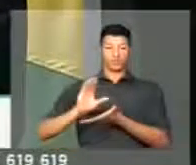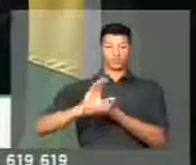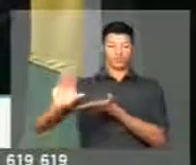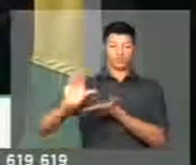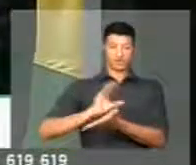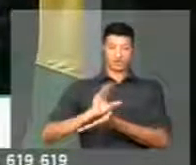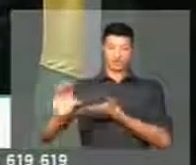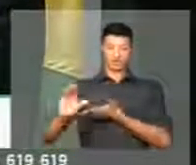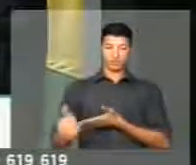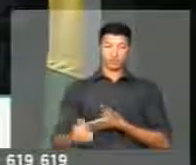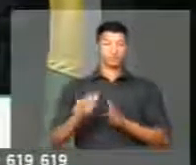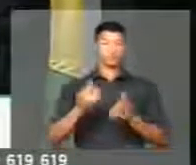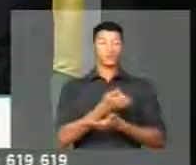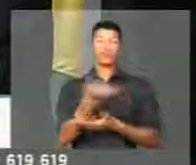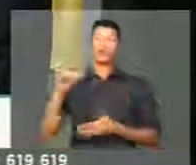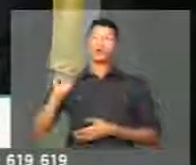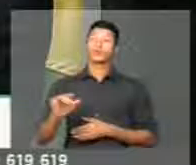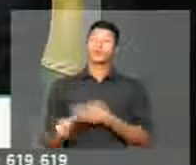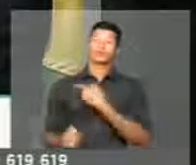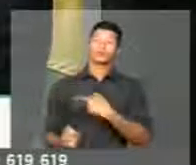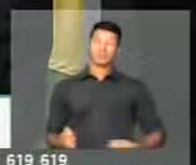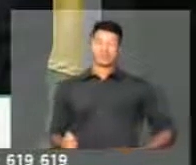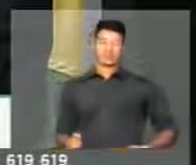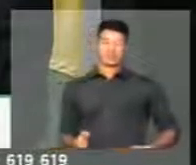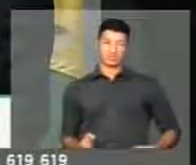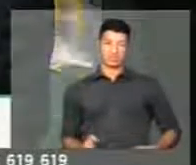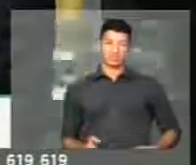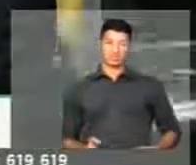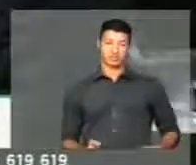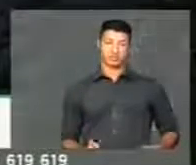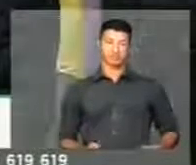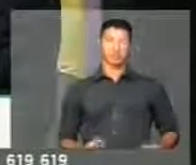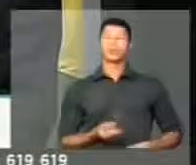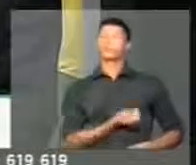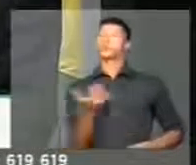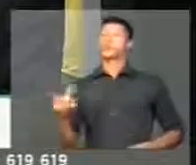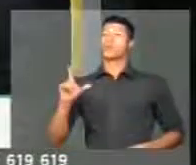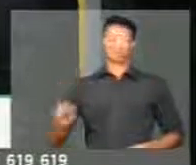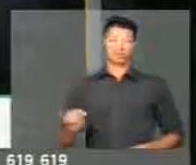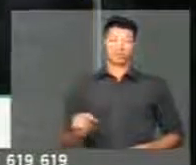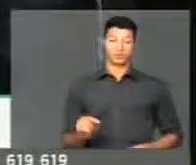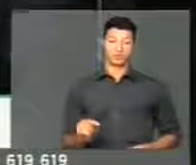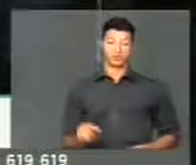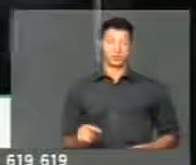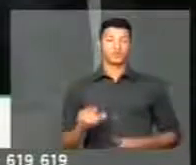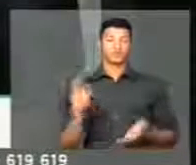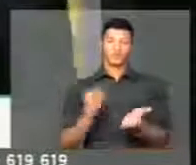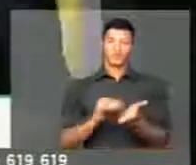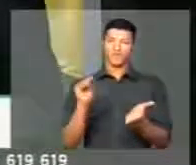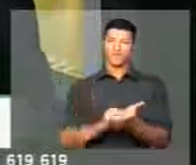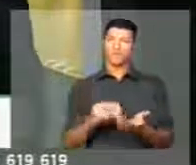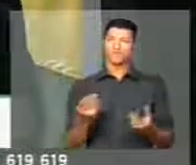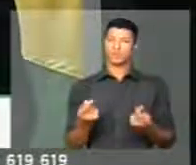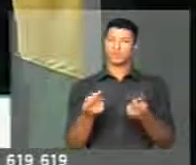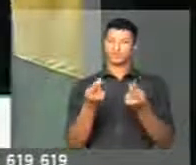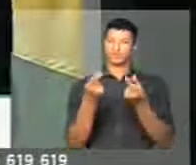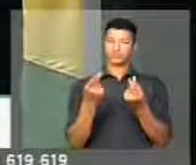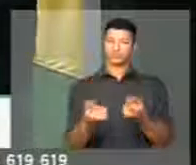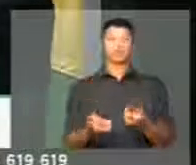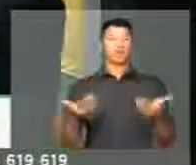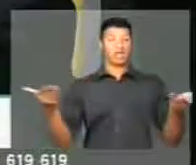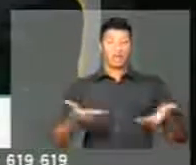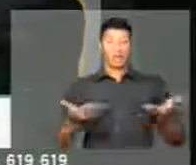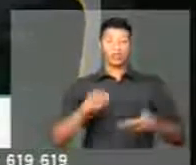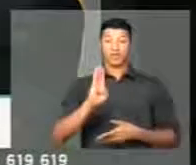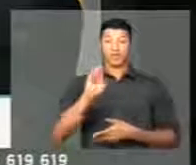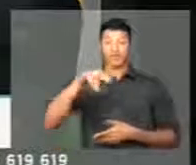financiou. Enquanto isso, senhor presidente, enquanto isto, falta recursos agora